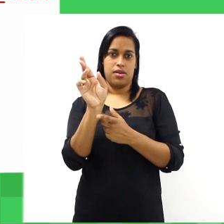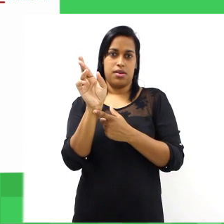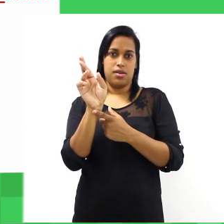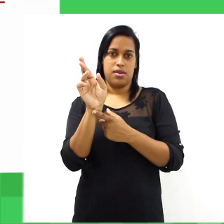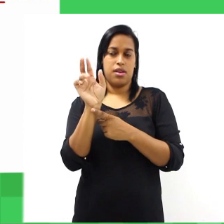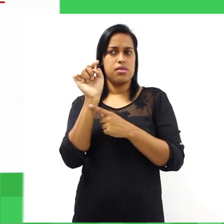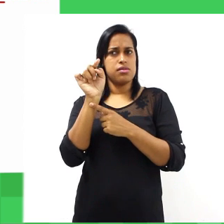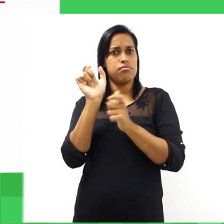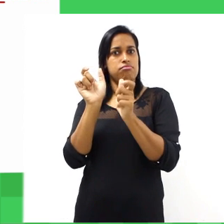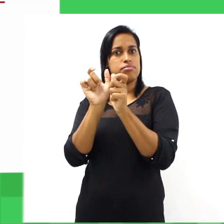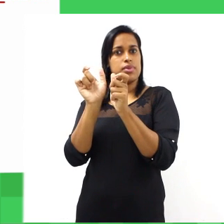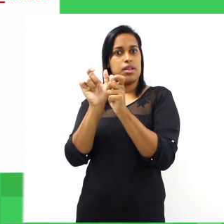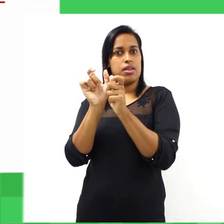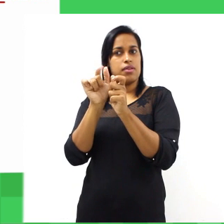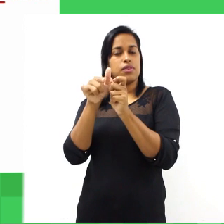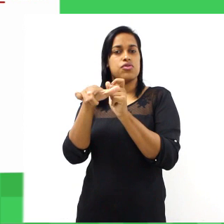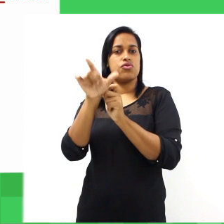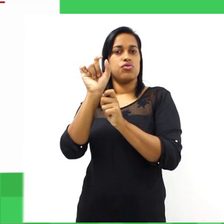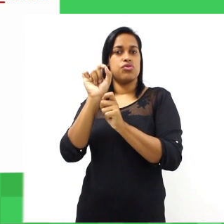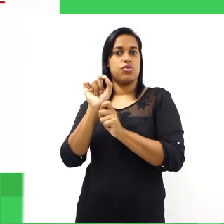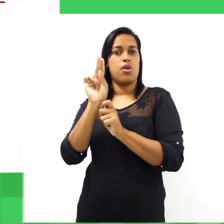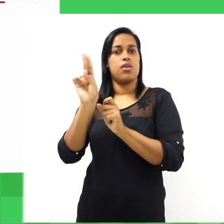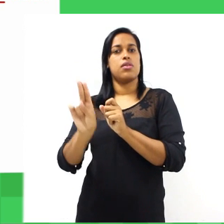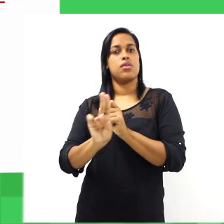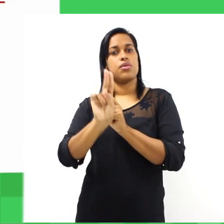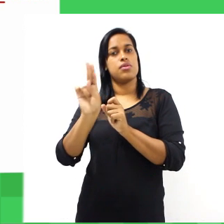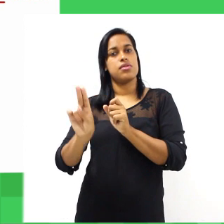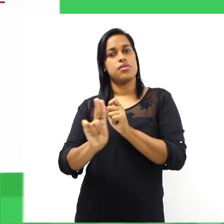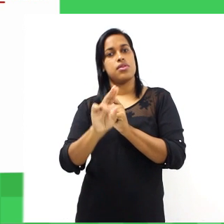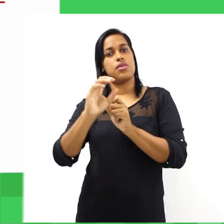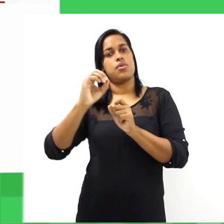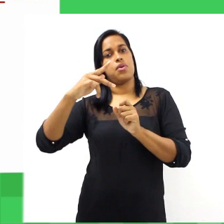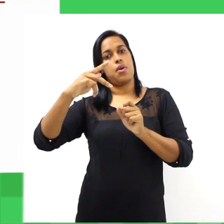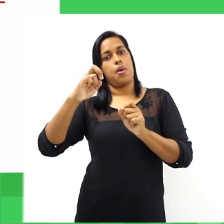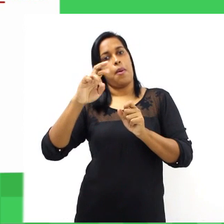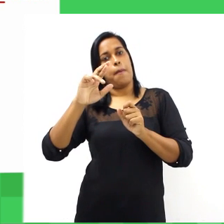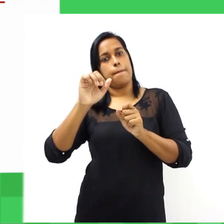essa palavrinha where, você define, utilizando operadores,